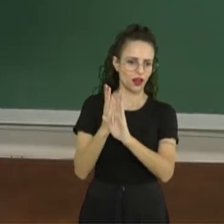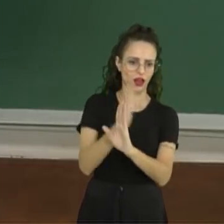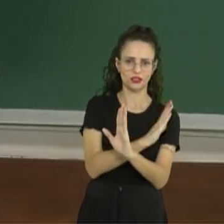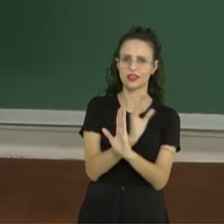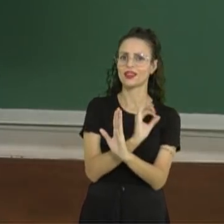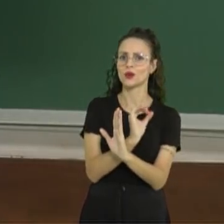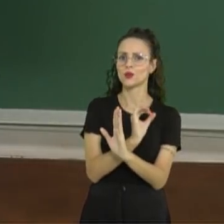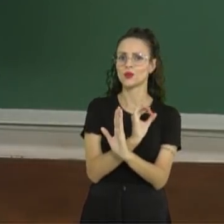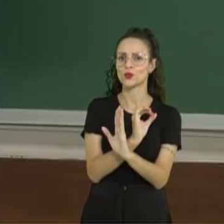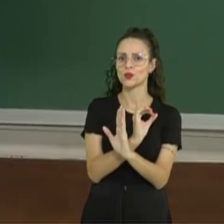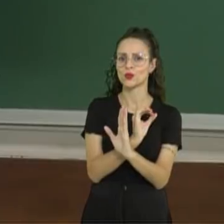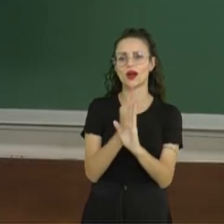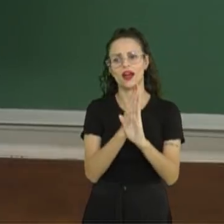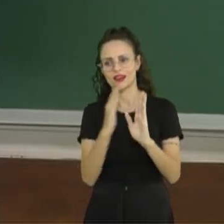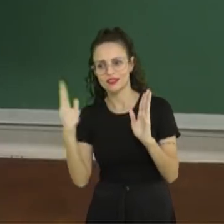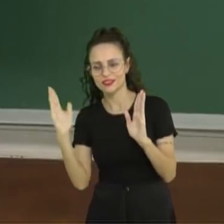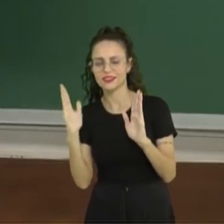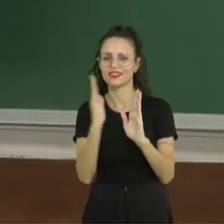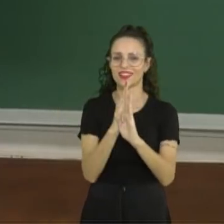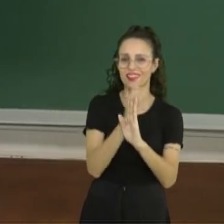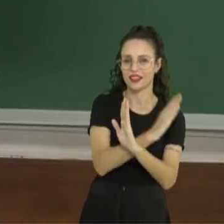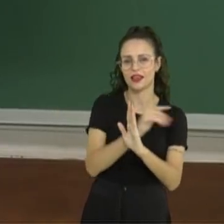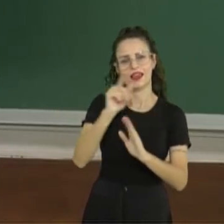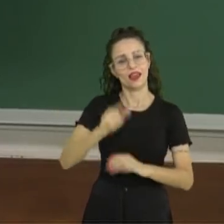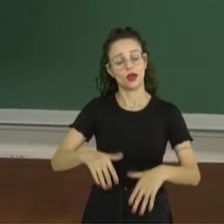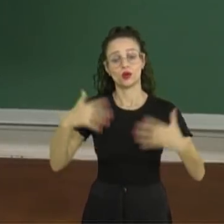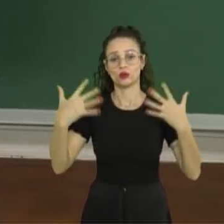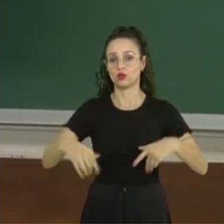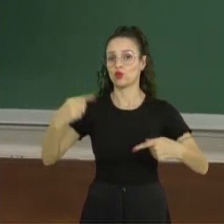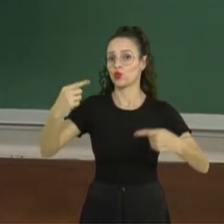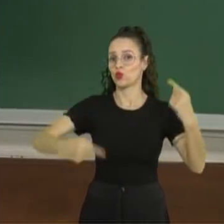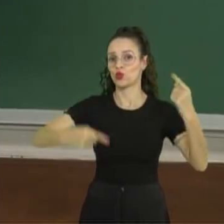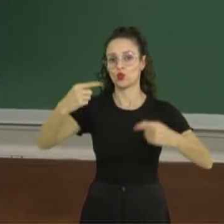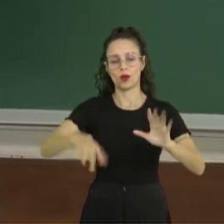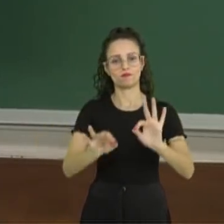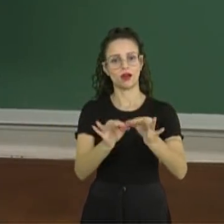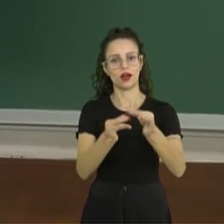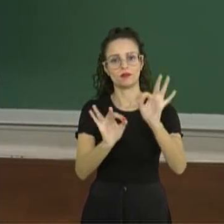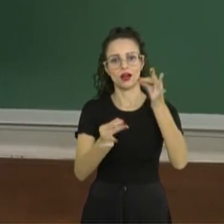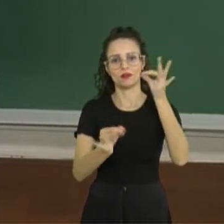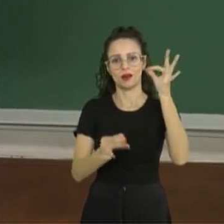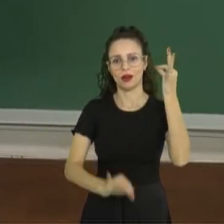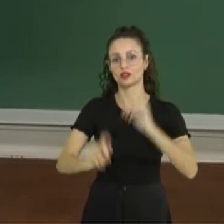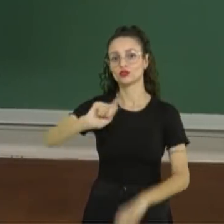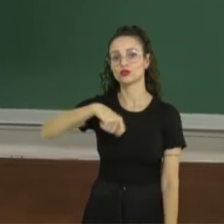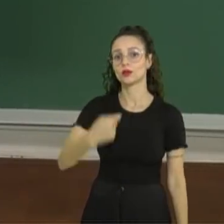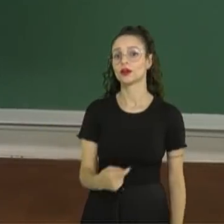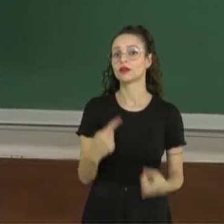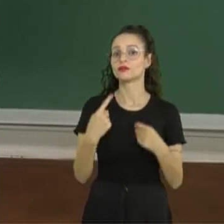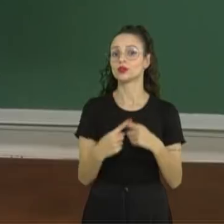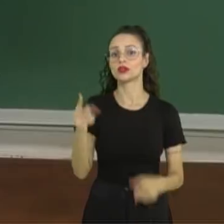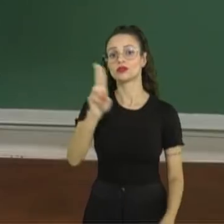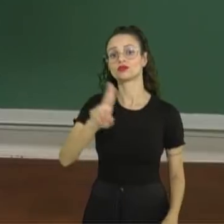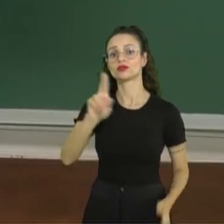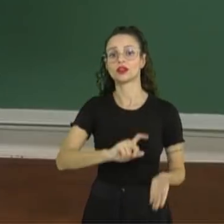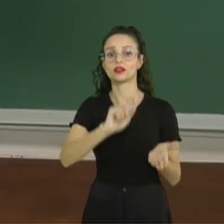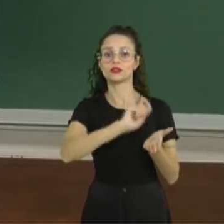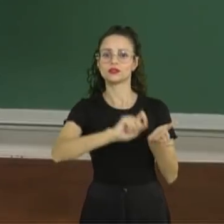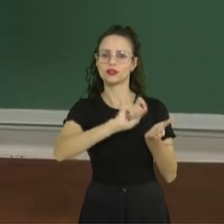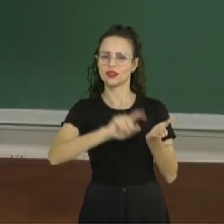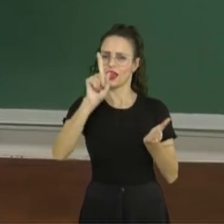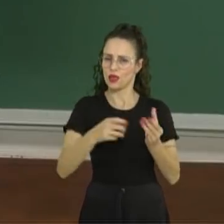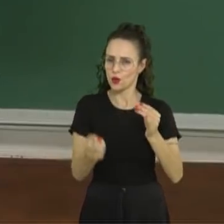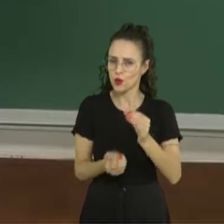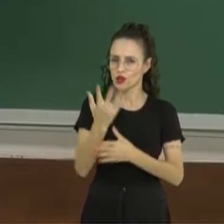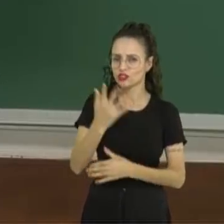história, depois tem-se história. Essa discussão vai longe, é um debate longo sobre, afinal, por que se utilizar a escrita como a origem da